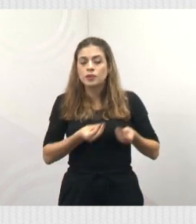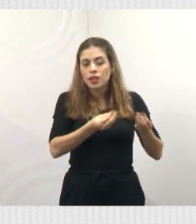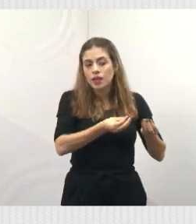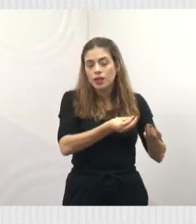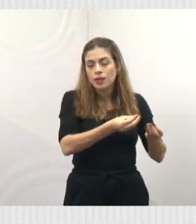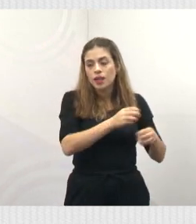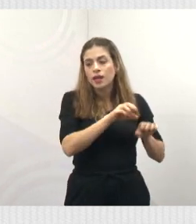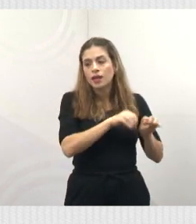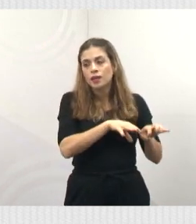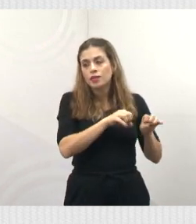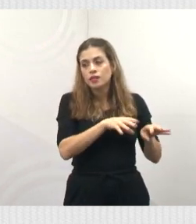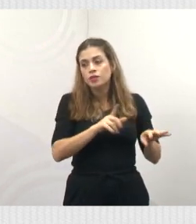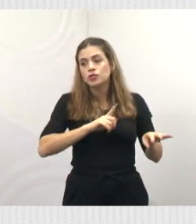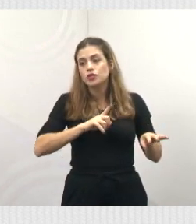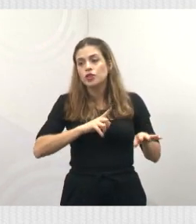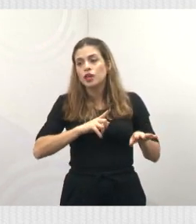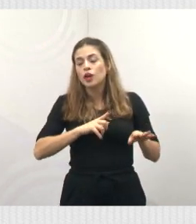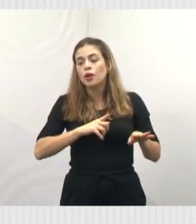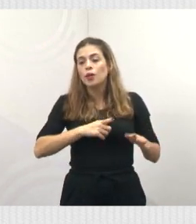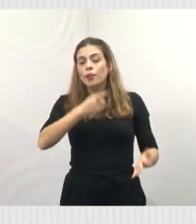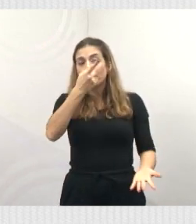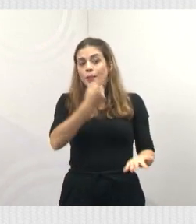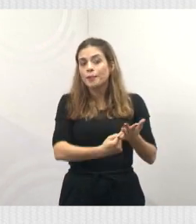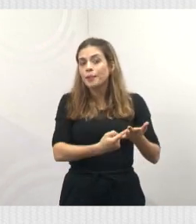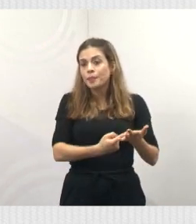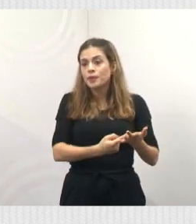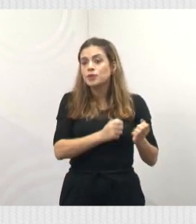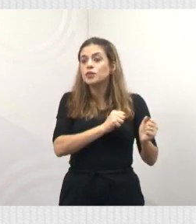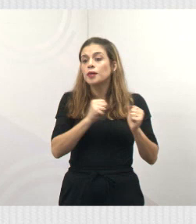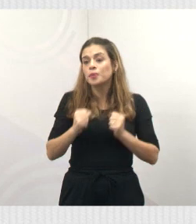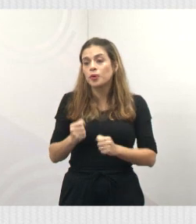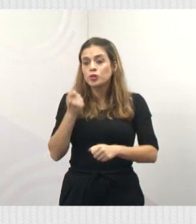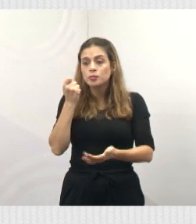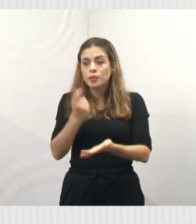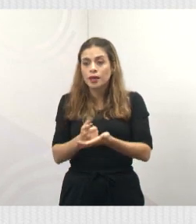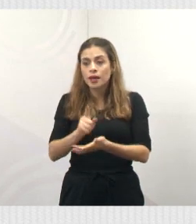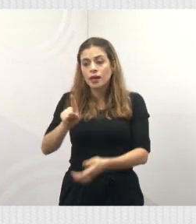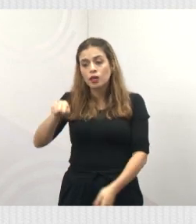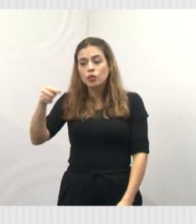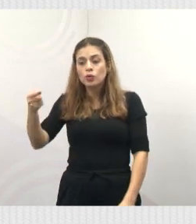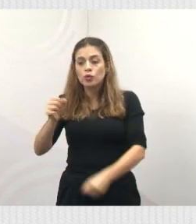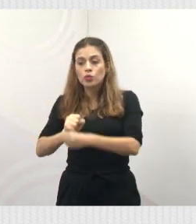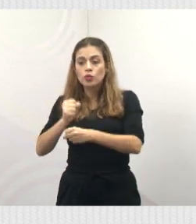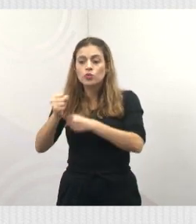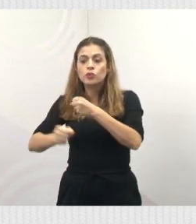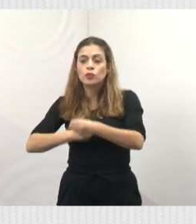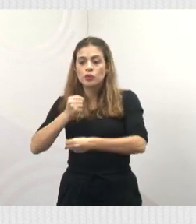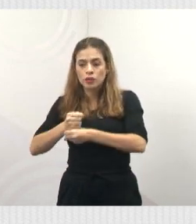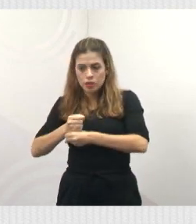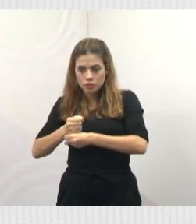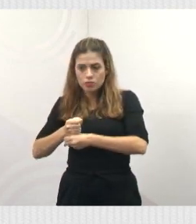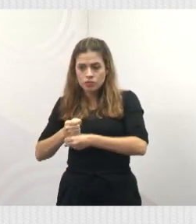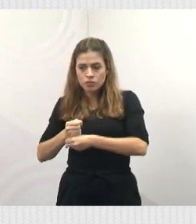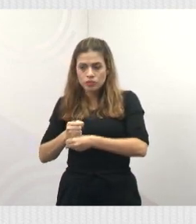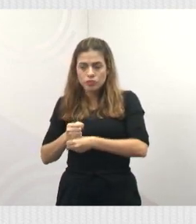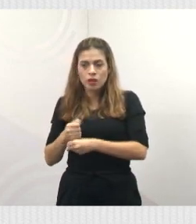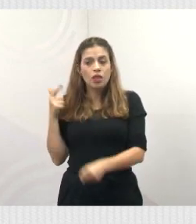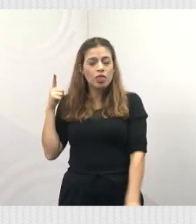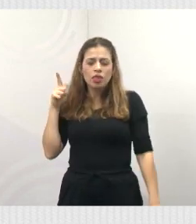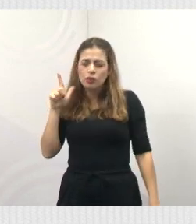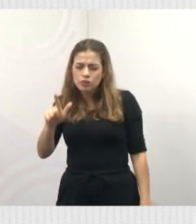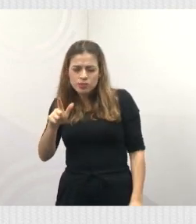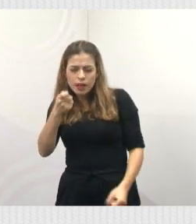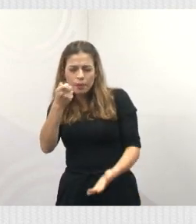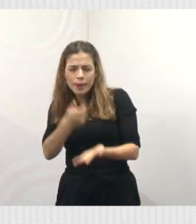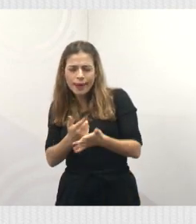tinha compromisso com obrigações que podem ser pagas no ano seguinte, chamado restos a pagar, ou seja, aquilo que a gente não consegue pagar até